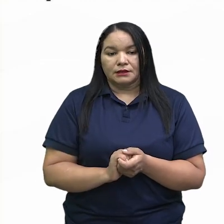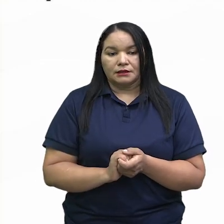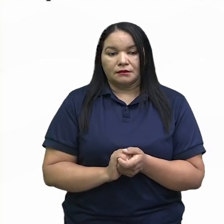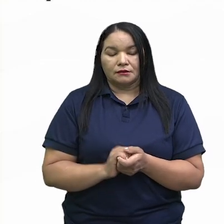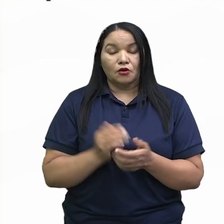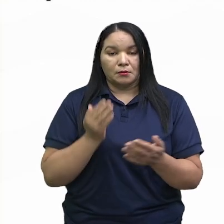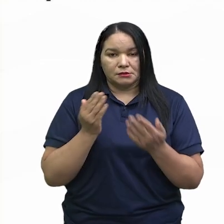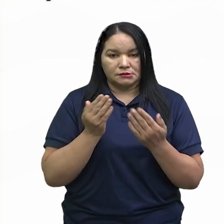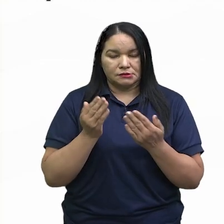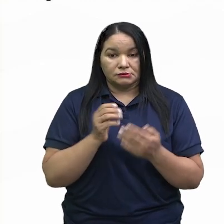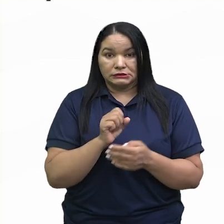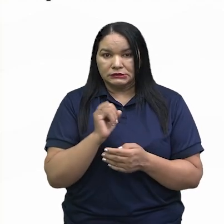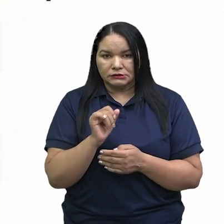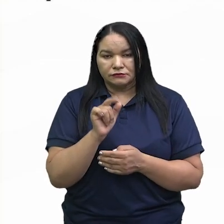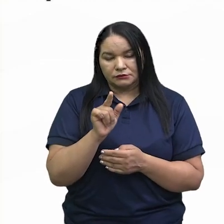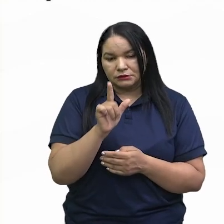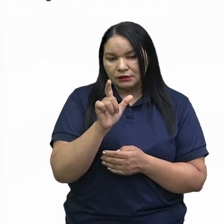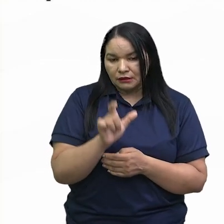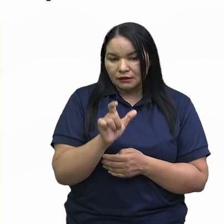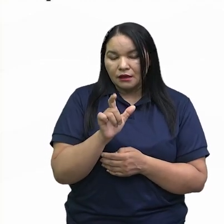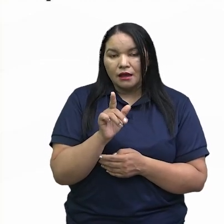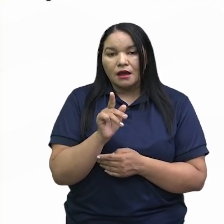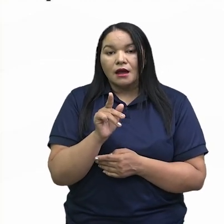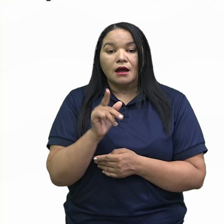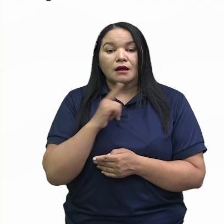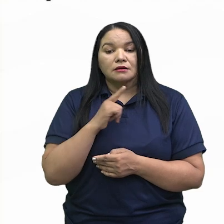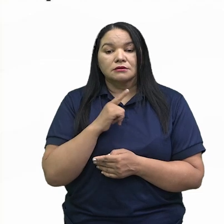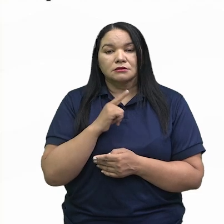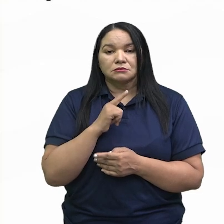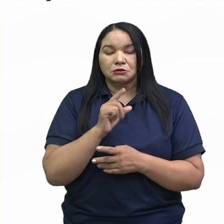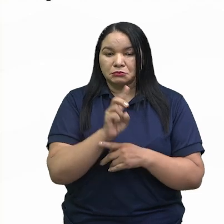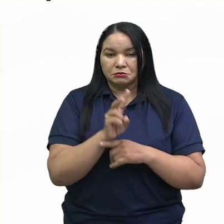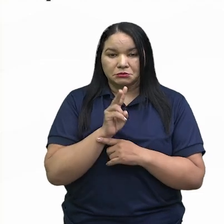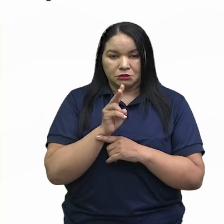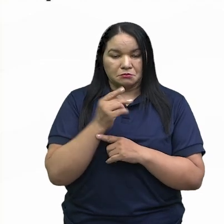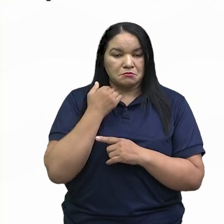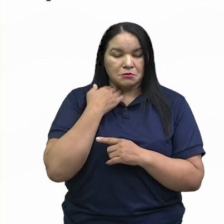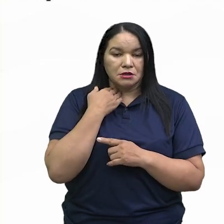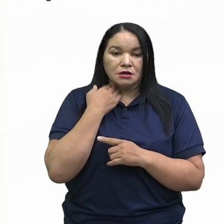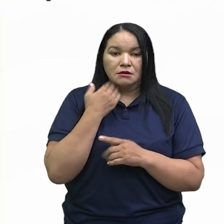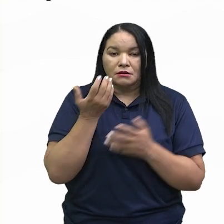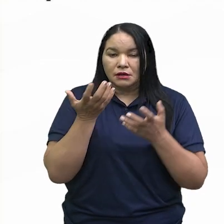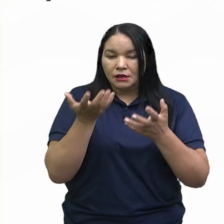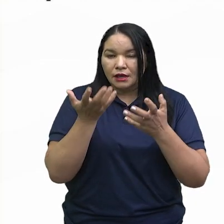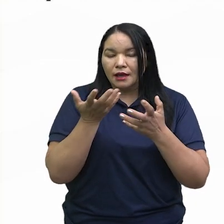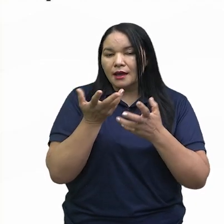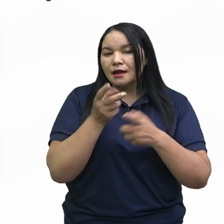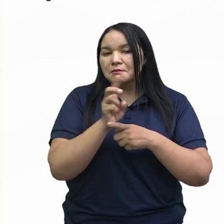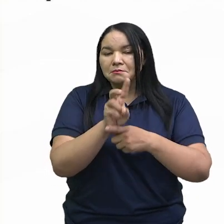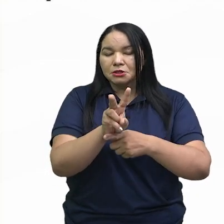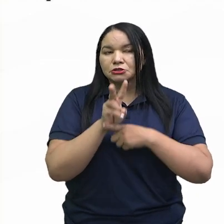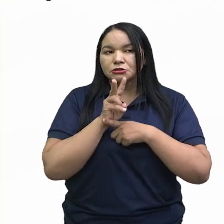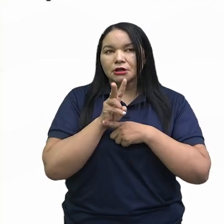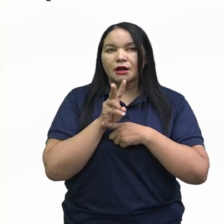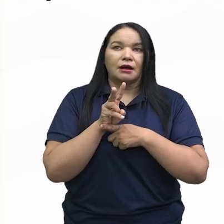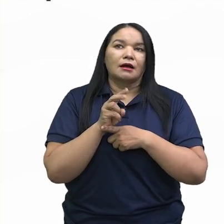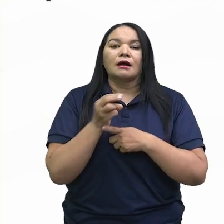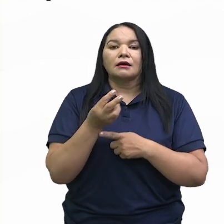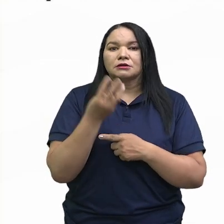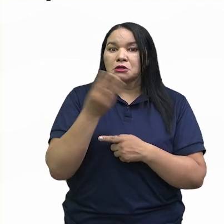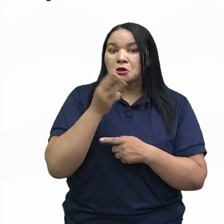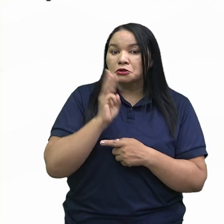tá, você tem a chance de conseguir um empréstimo no banco. Eu quero emprestar, por exemplo,